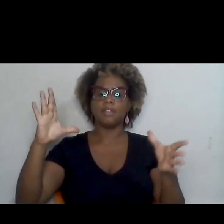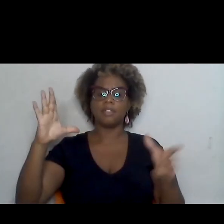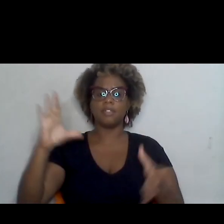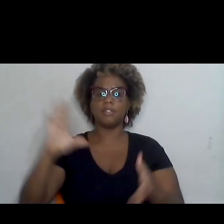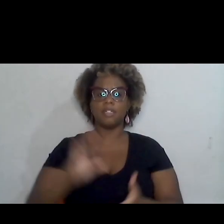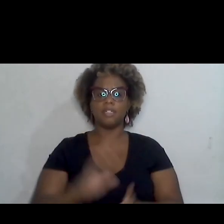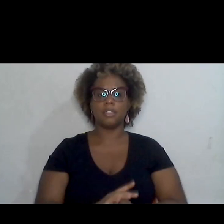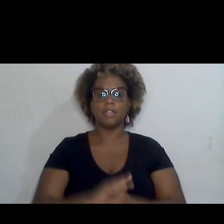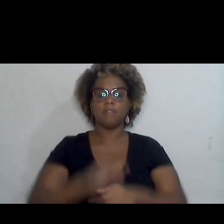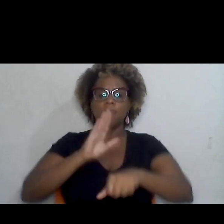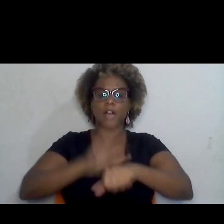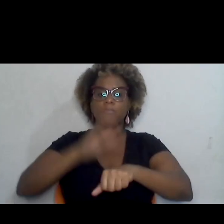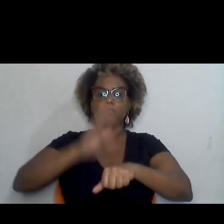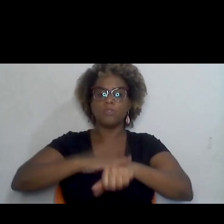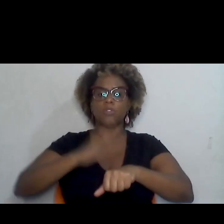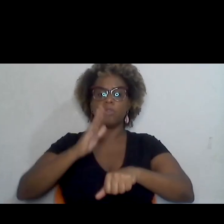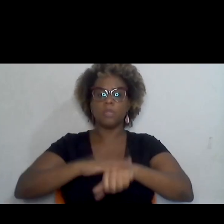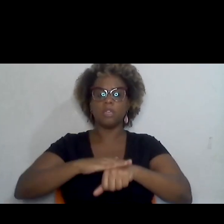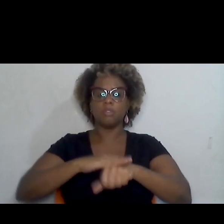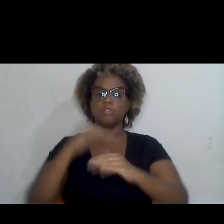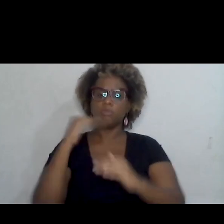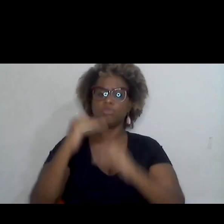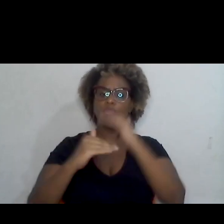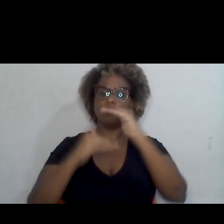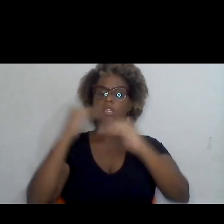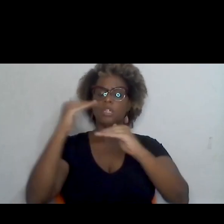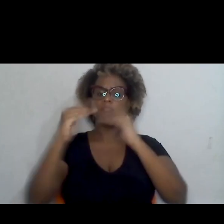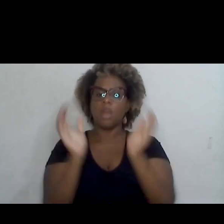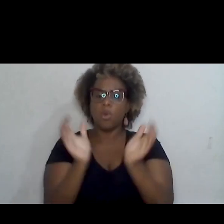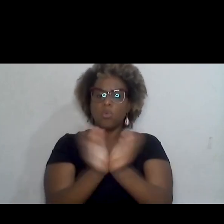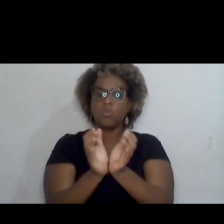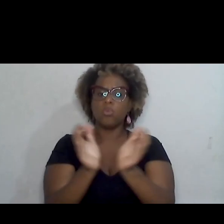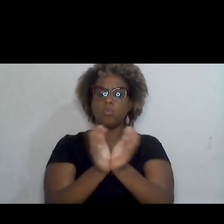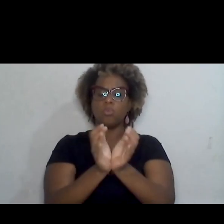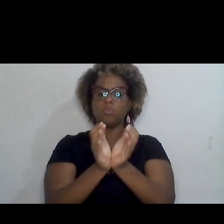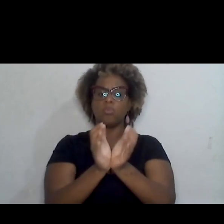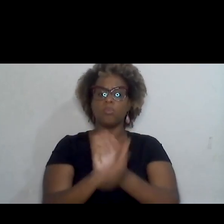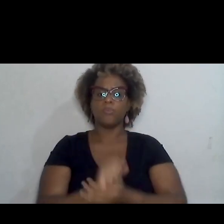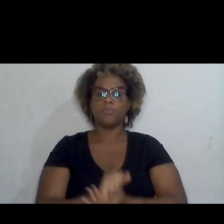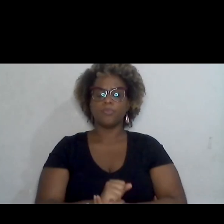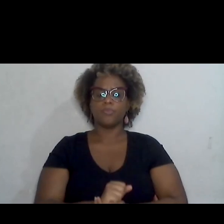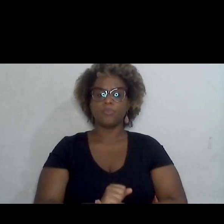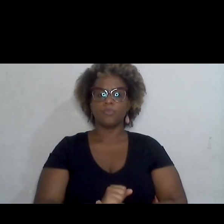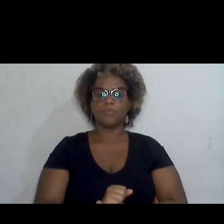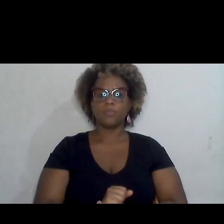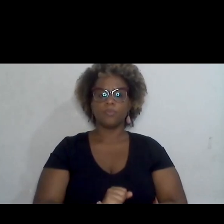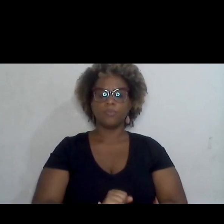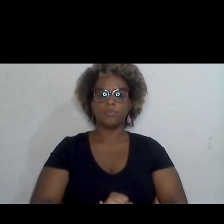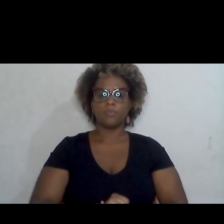ouvir, de falar e de construir coletivamente. Nós apresentamos um planejamento da Secult, que